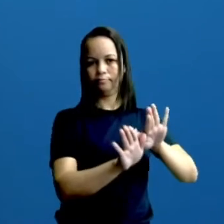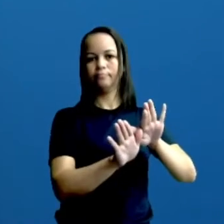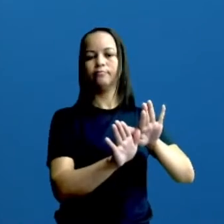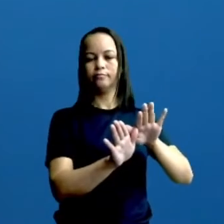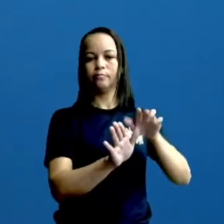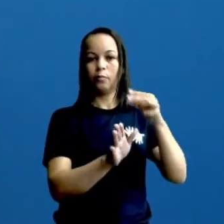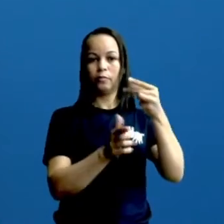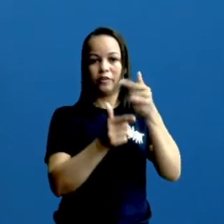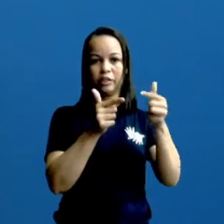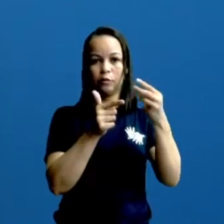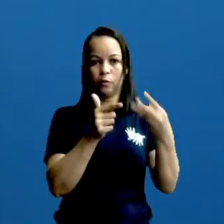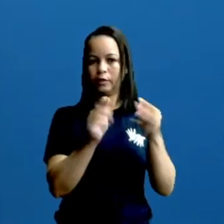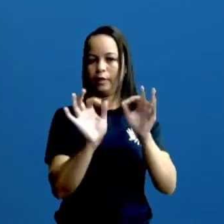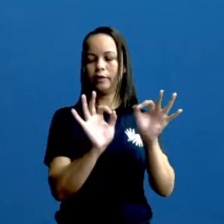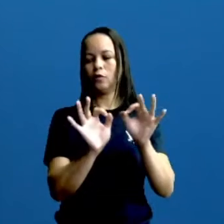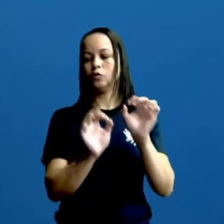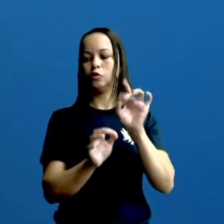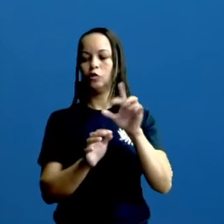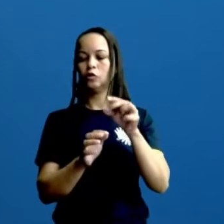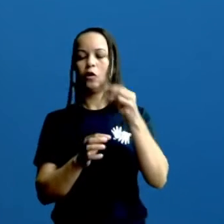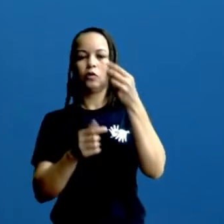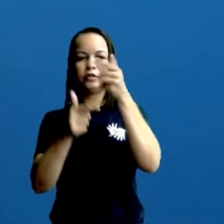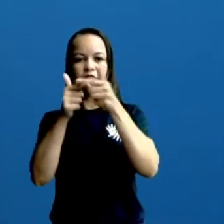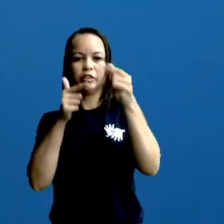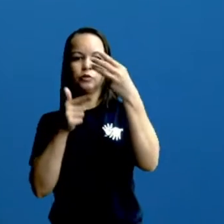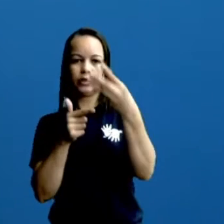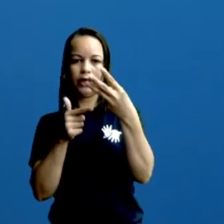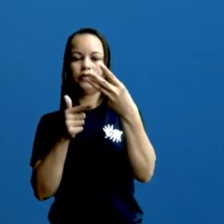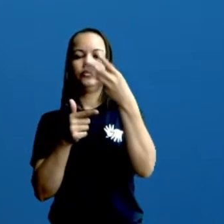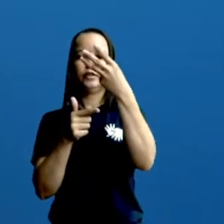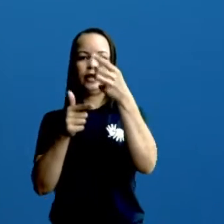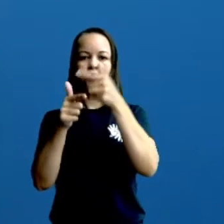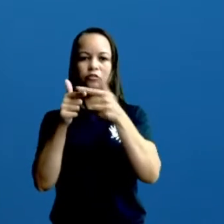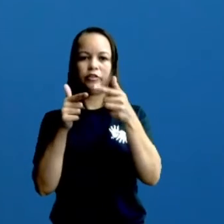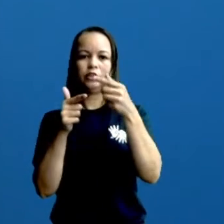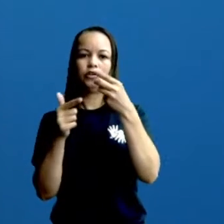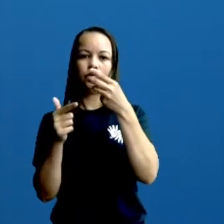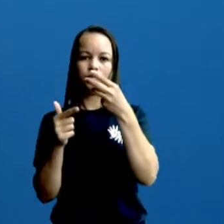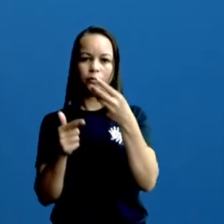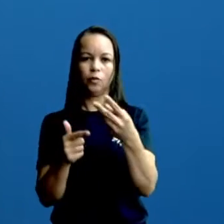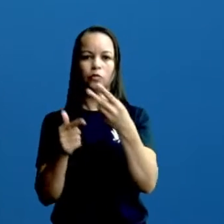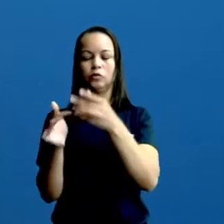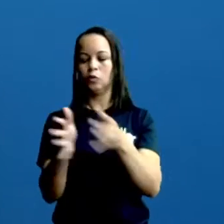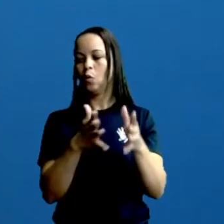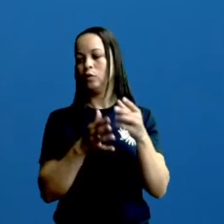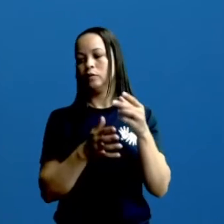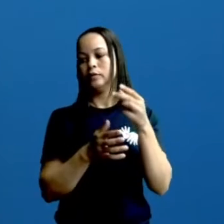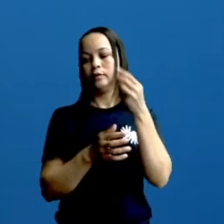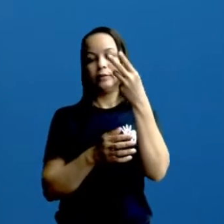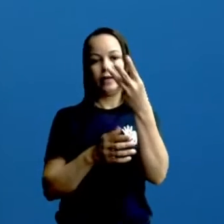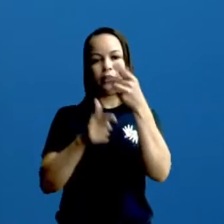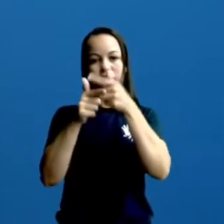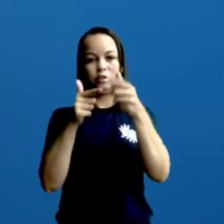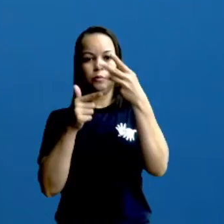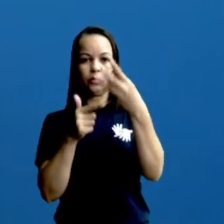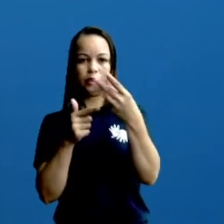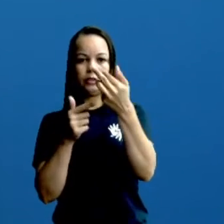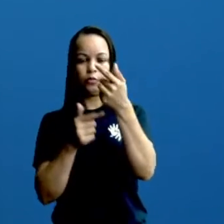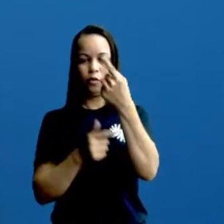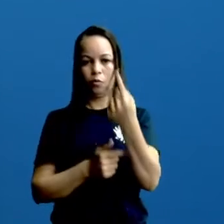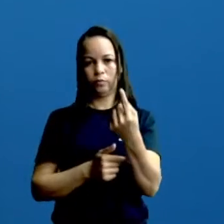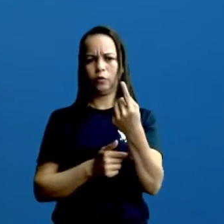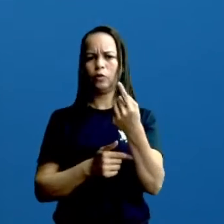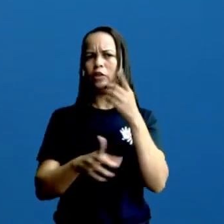3. E agora divide apenas o 3. Repete o 1, 3 dividido por 3 dá 1. Quando a gente chega nesse resultado